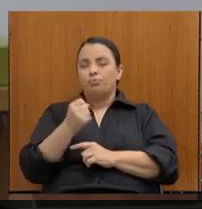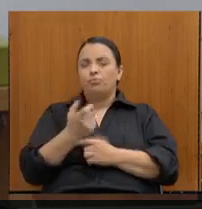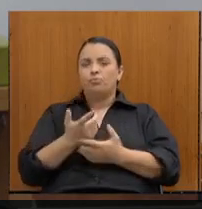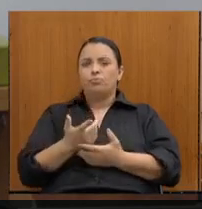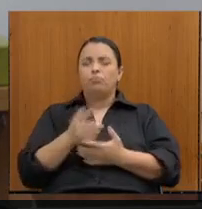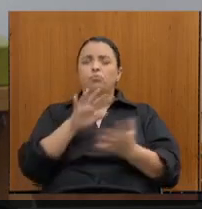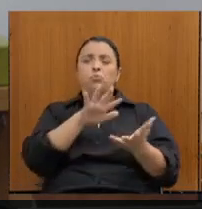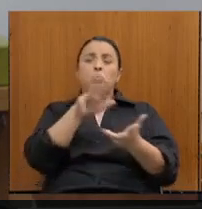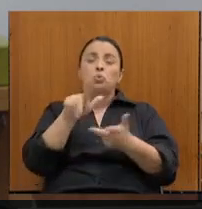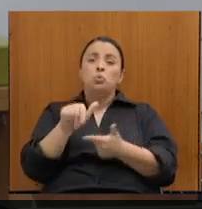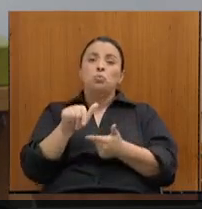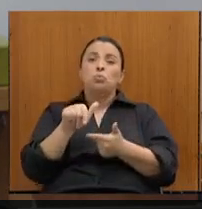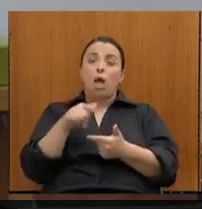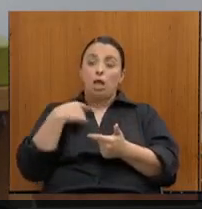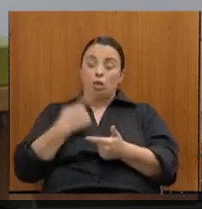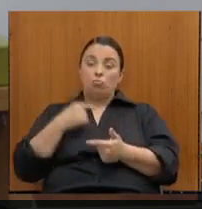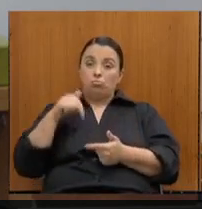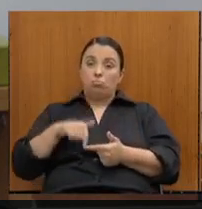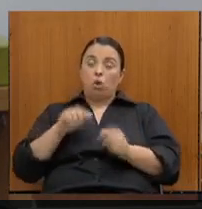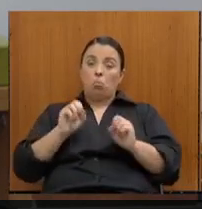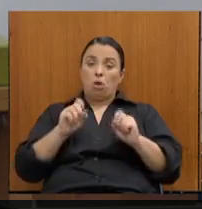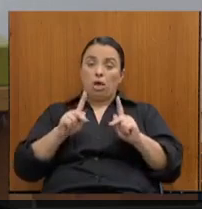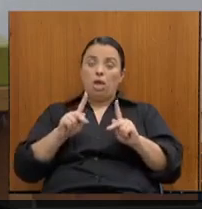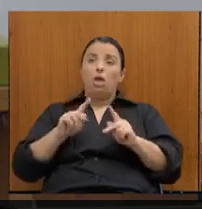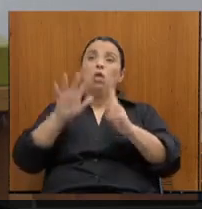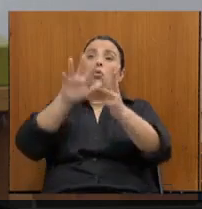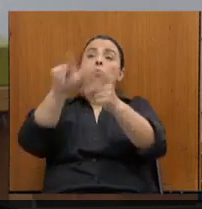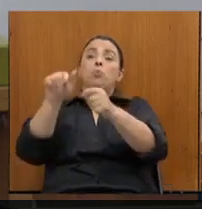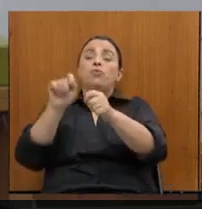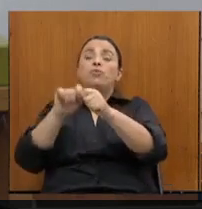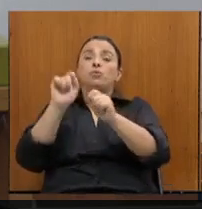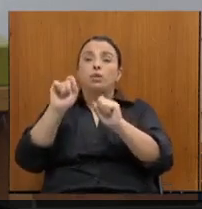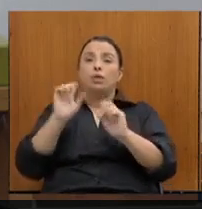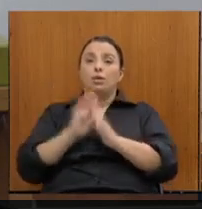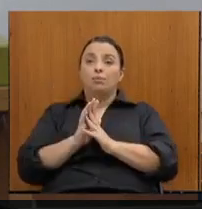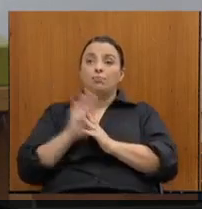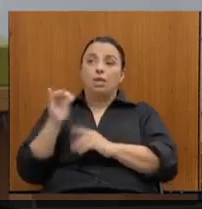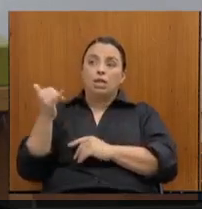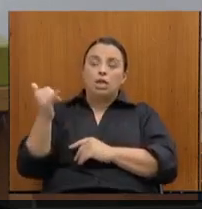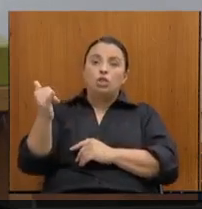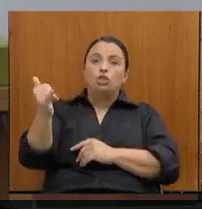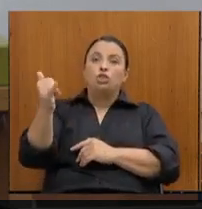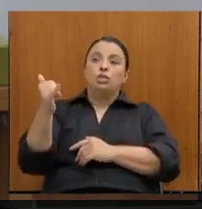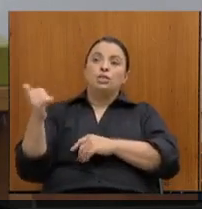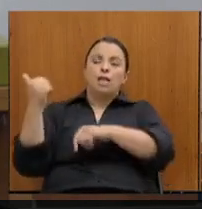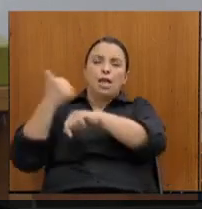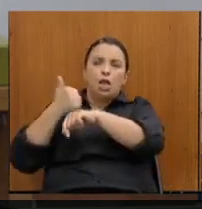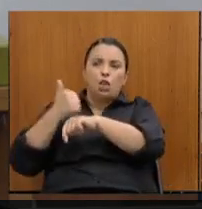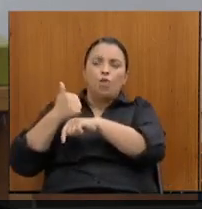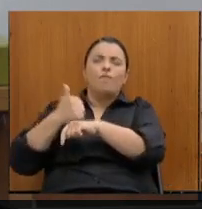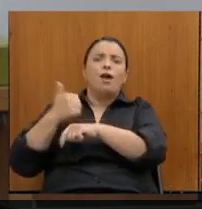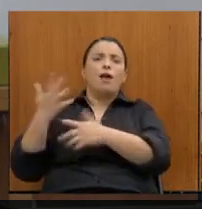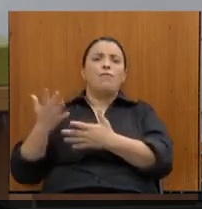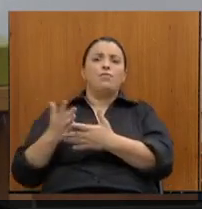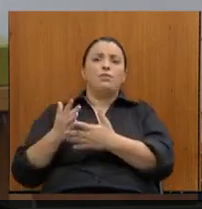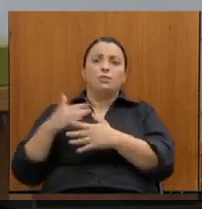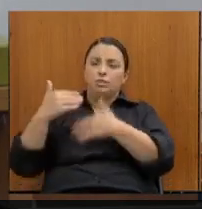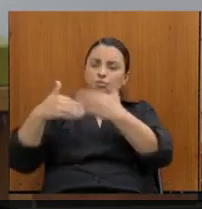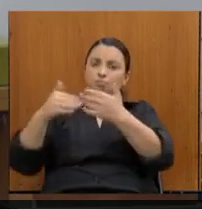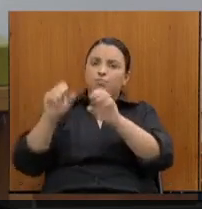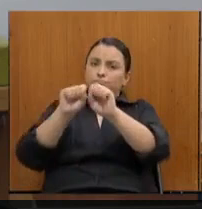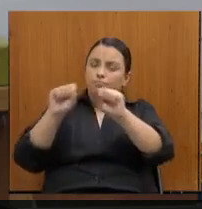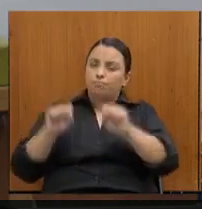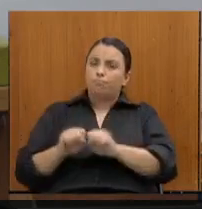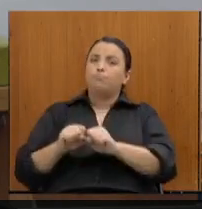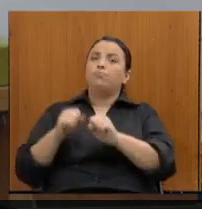renováveis desenvolveu sistemas todos de armazenamento de energia e já foi dito que vários sistemas